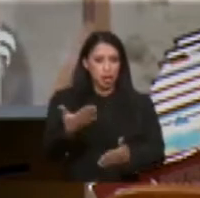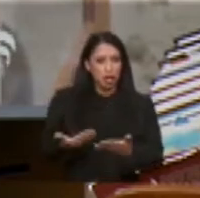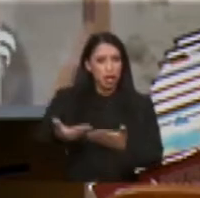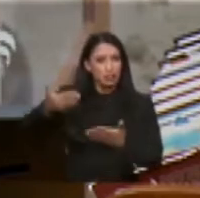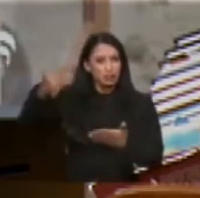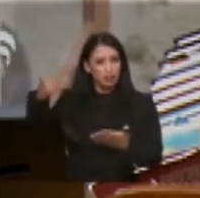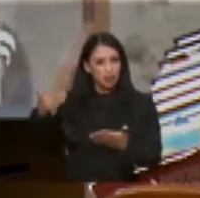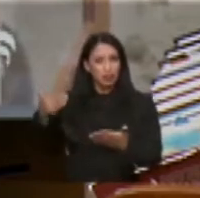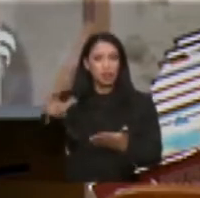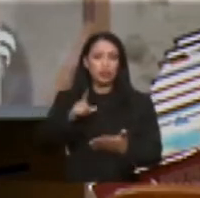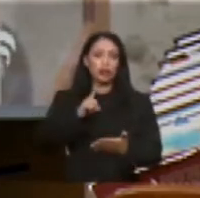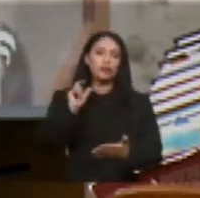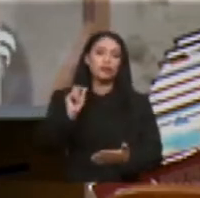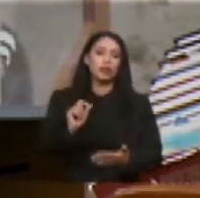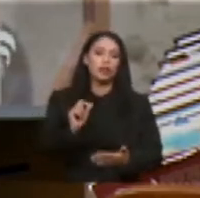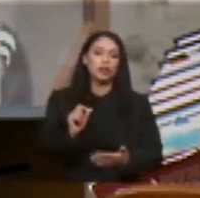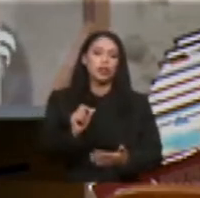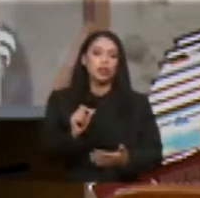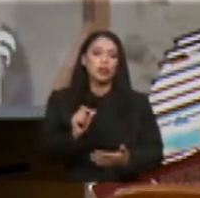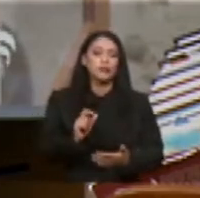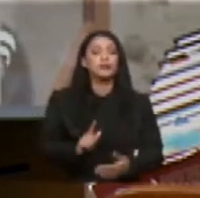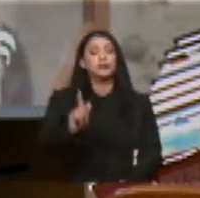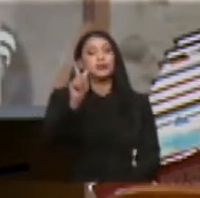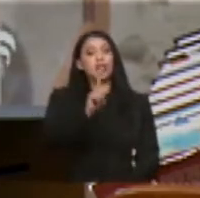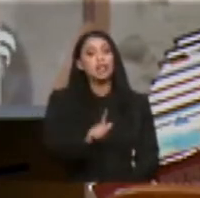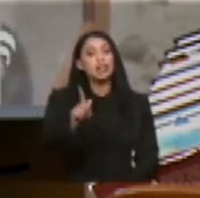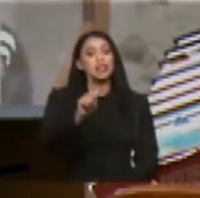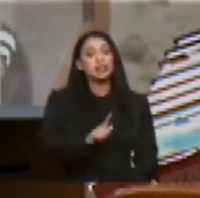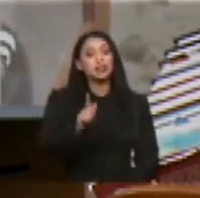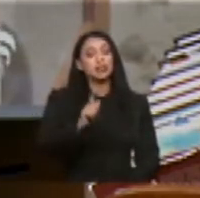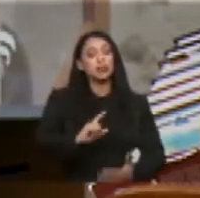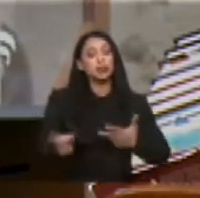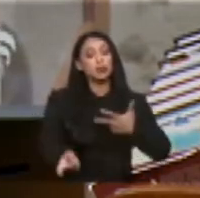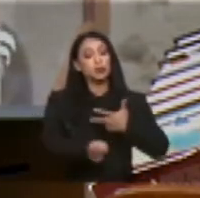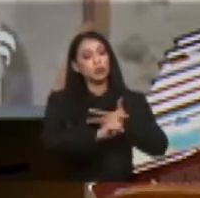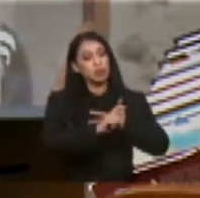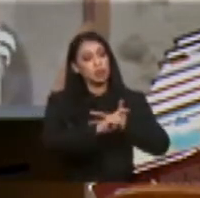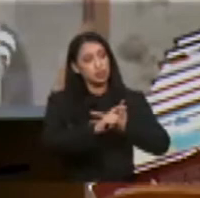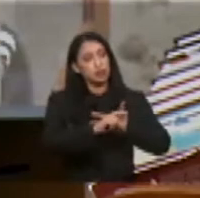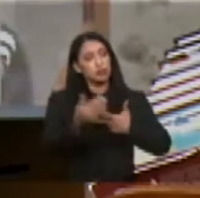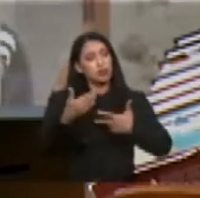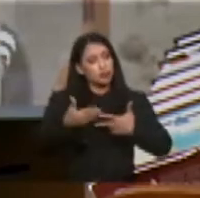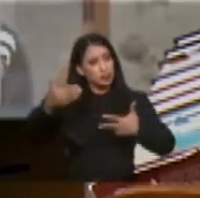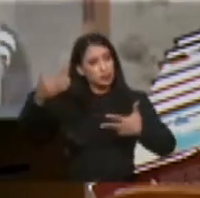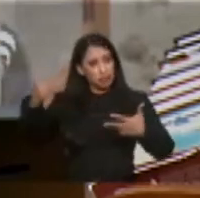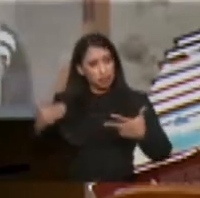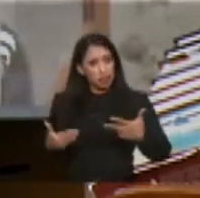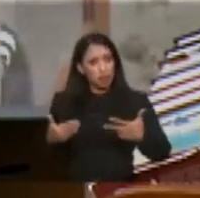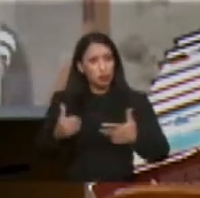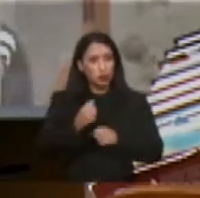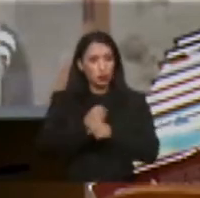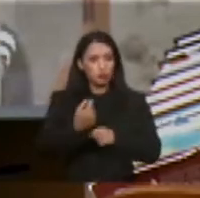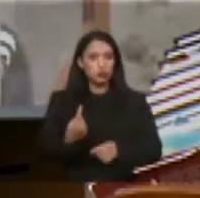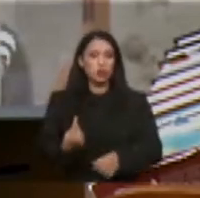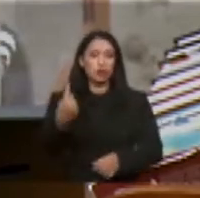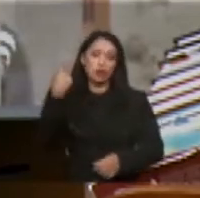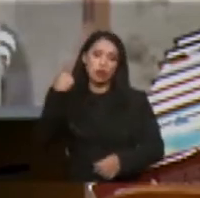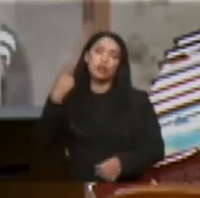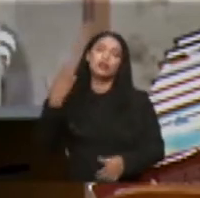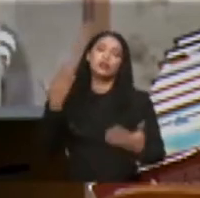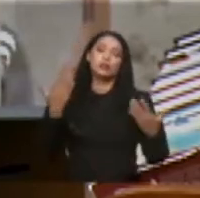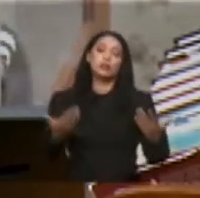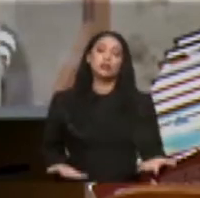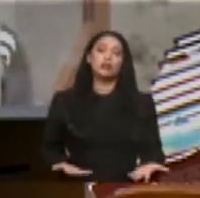República e versasse ato da gestão do Poder Executivo Federal anterior, o caso data